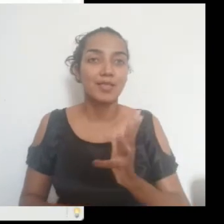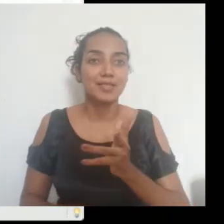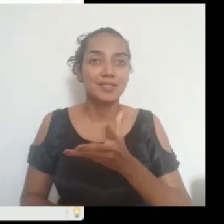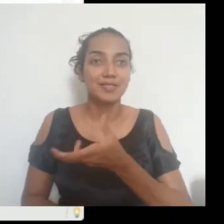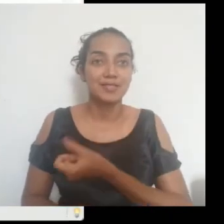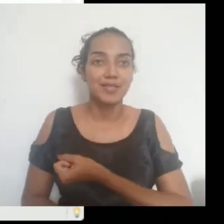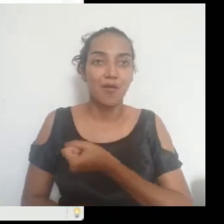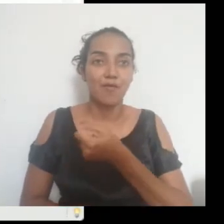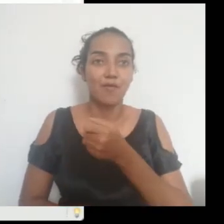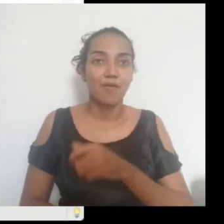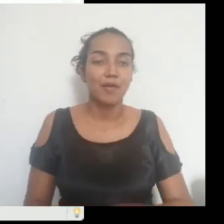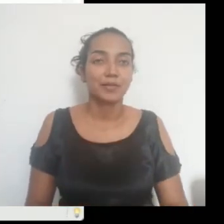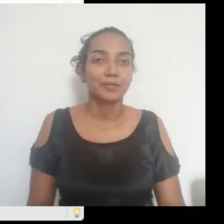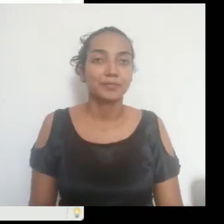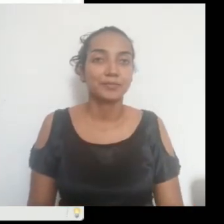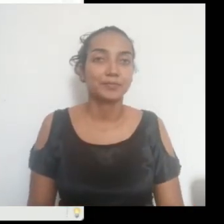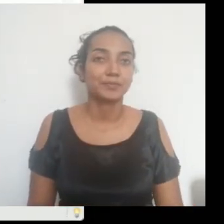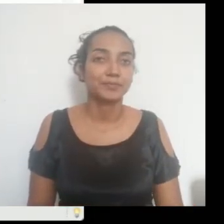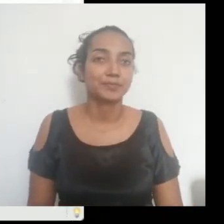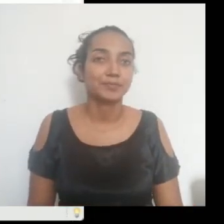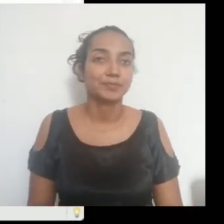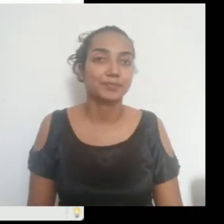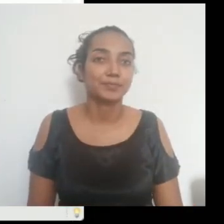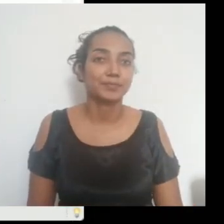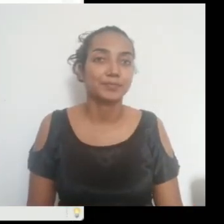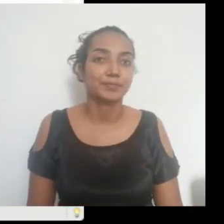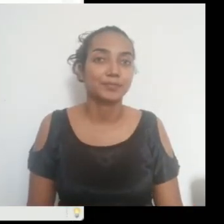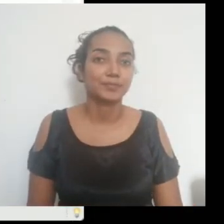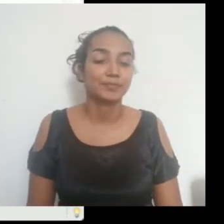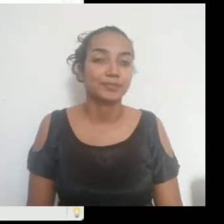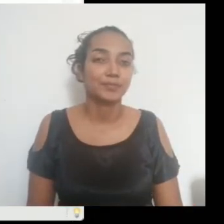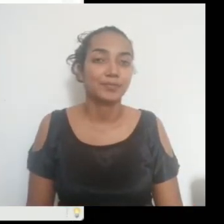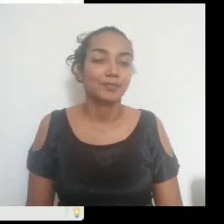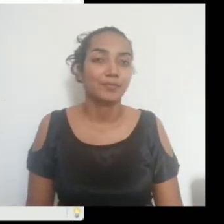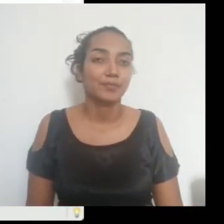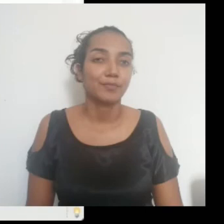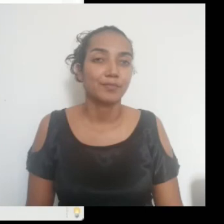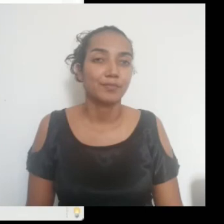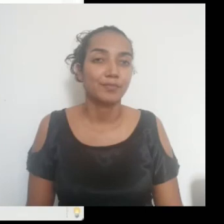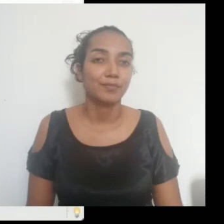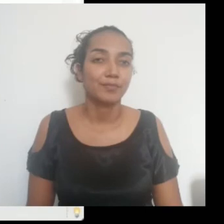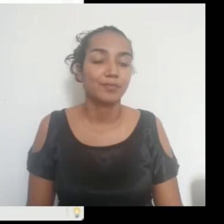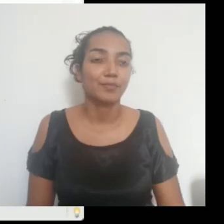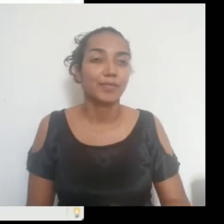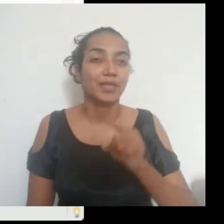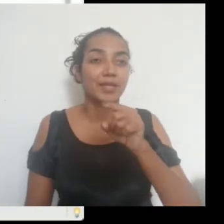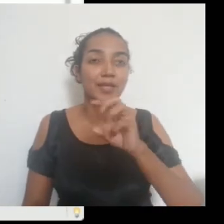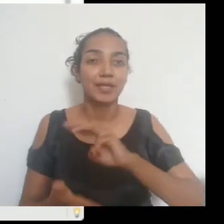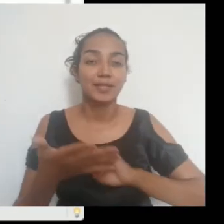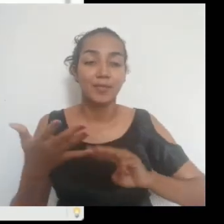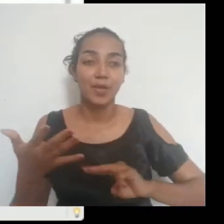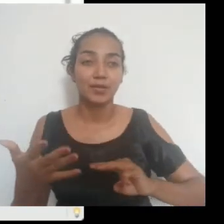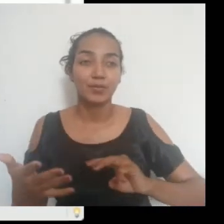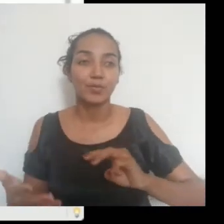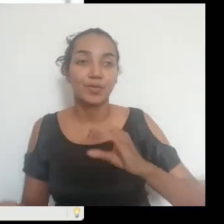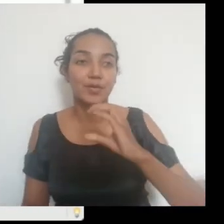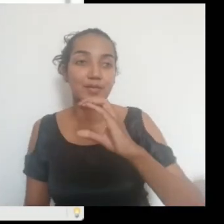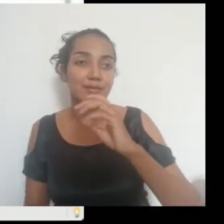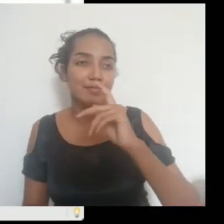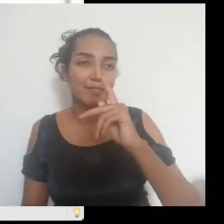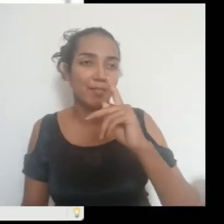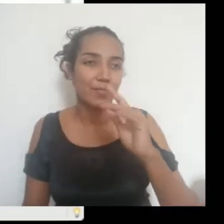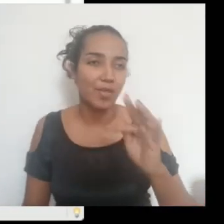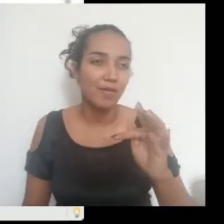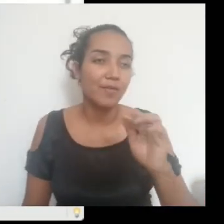a classe aluno como também a classe professor. E antes, esse método setCPF